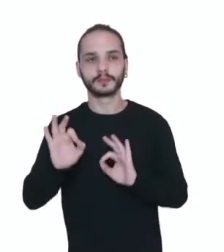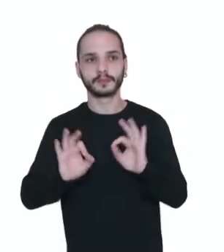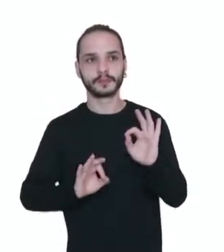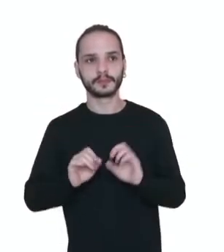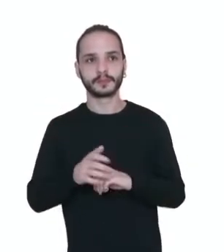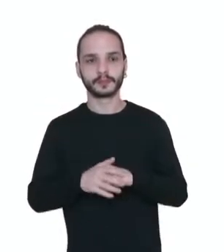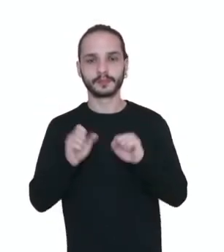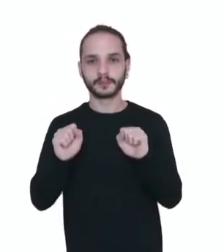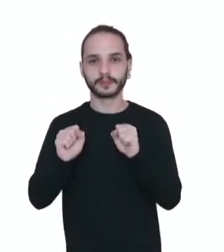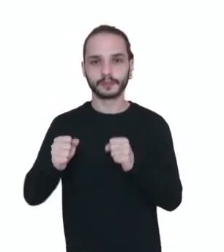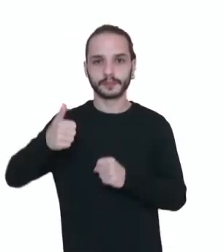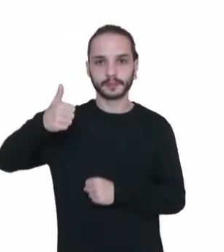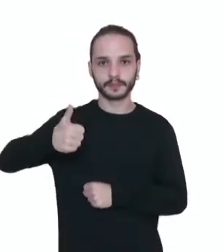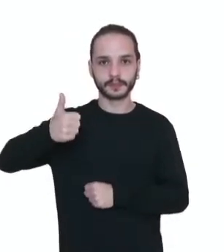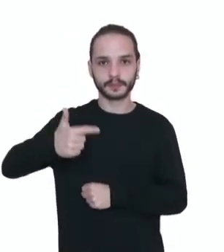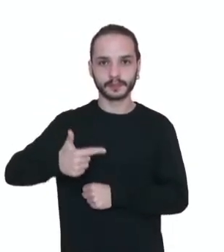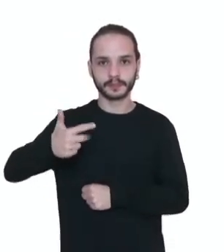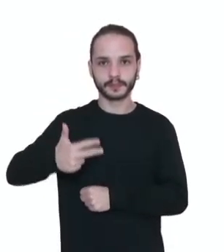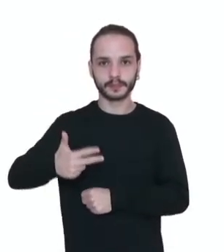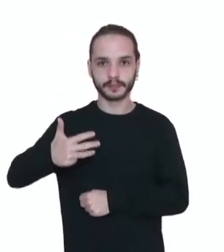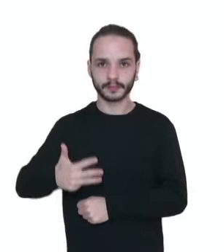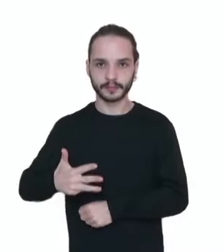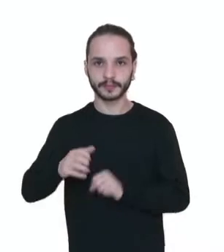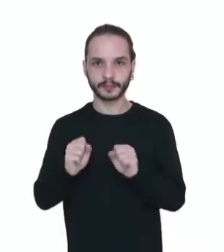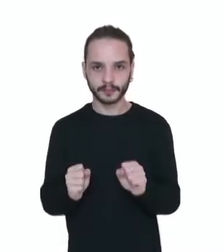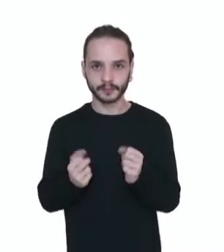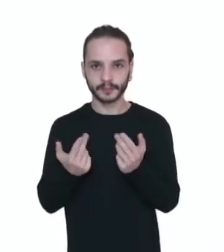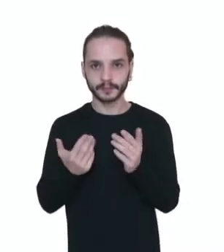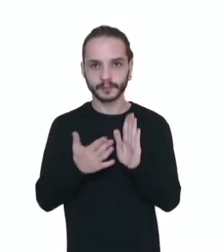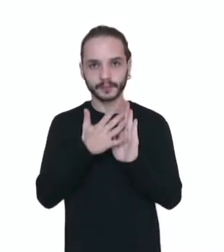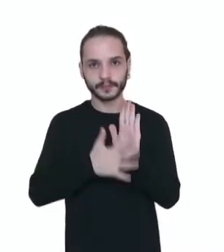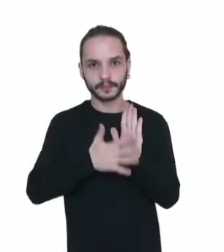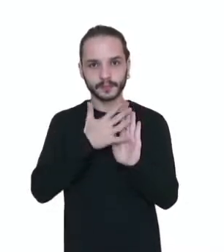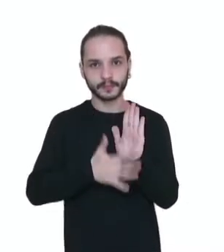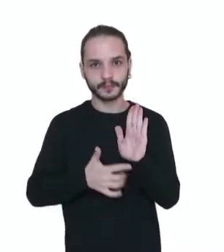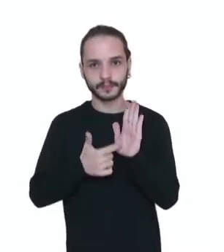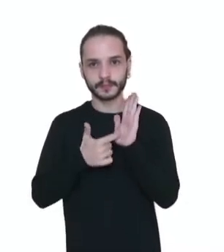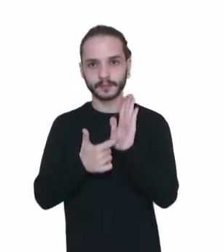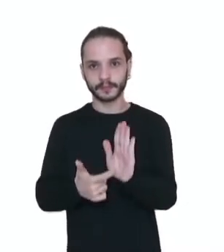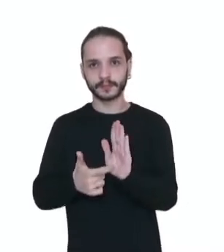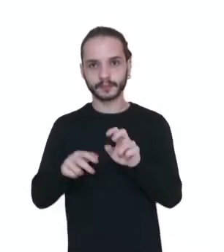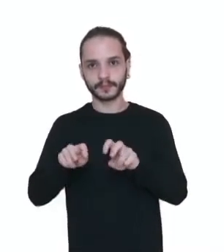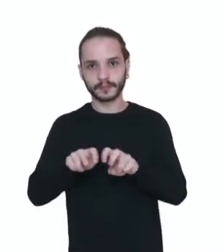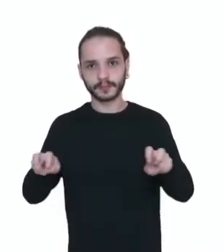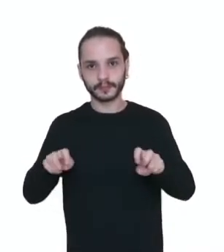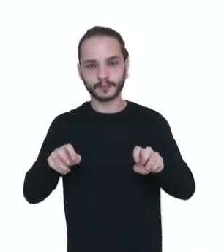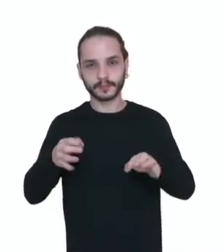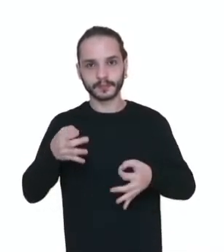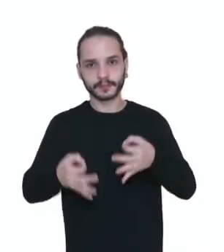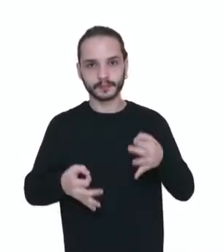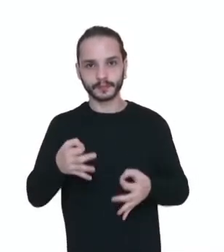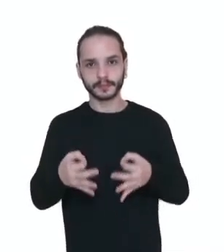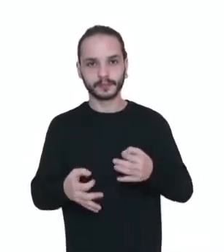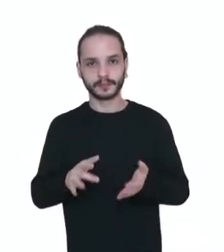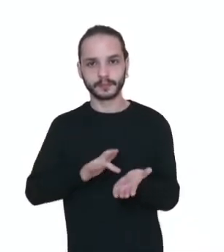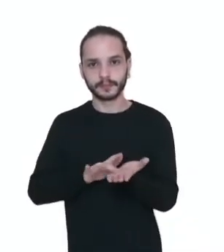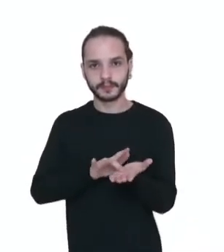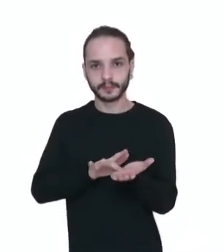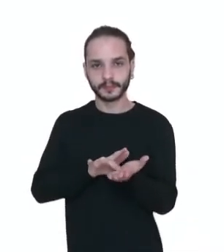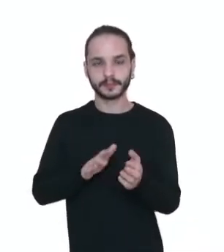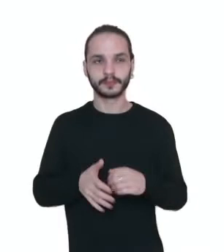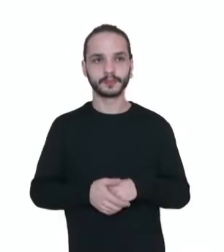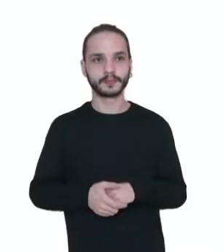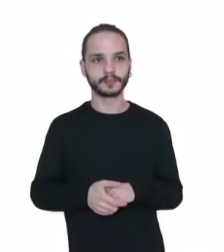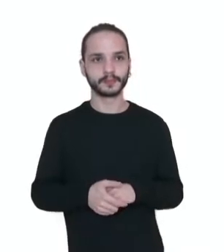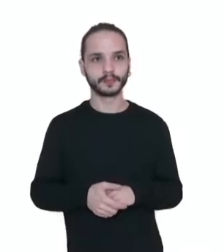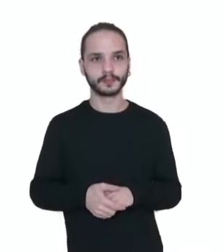em tópicos, né? Porque ele vai ser meio que um roteiro na apresentação do júri simulado, ele vai ocupar a função de um roteiro.